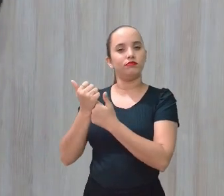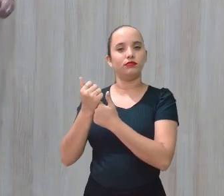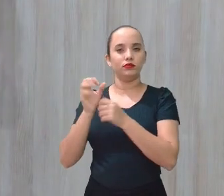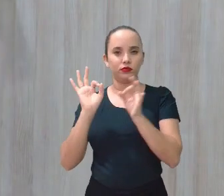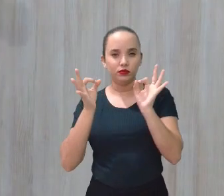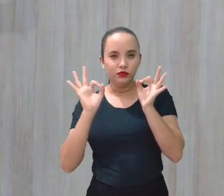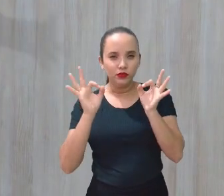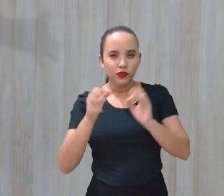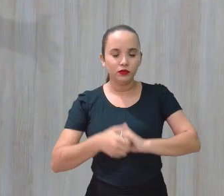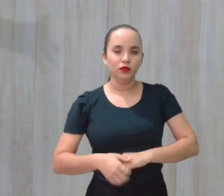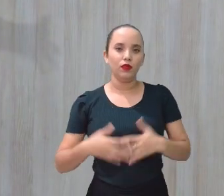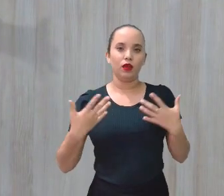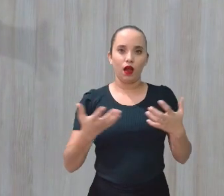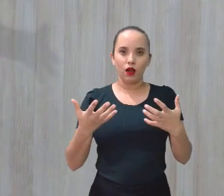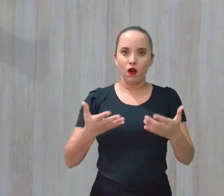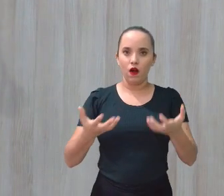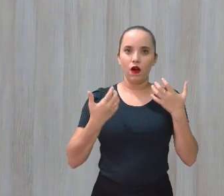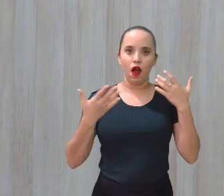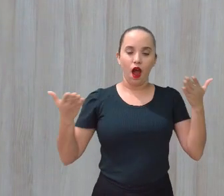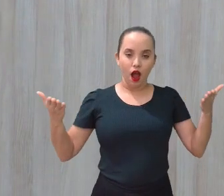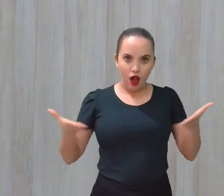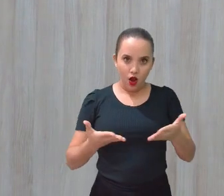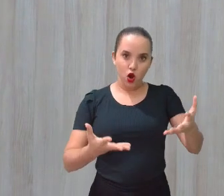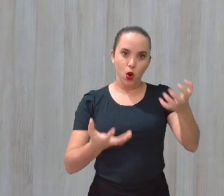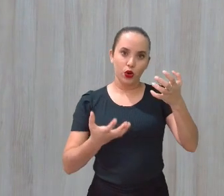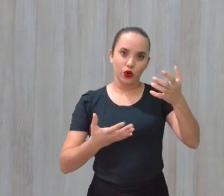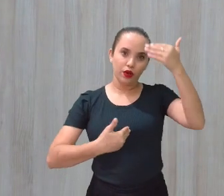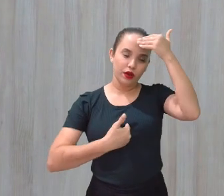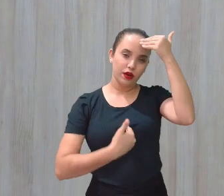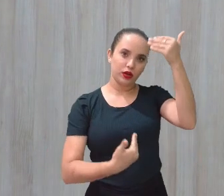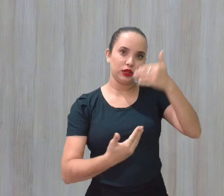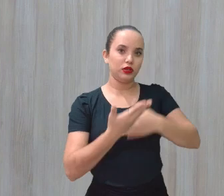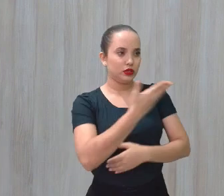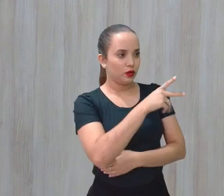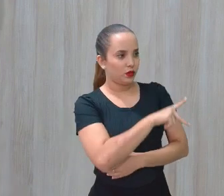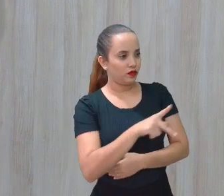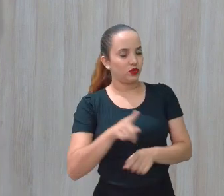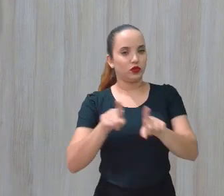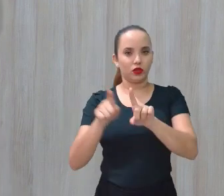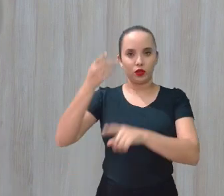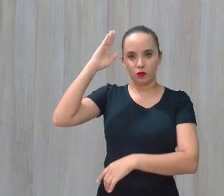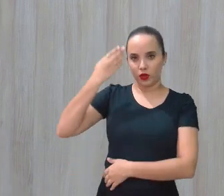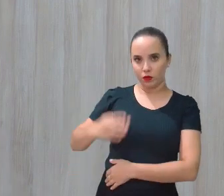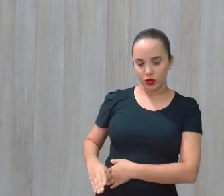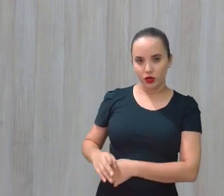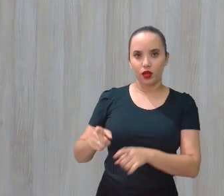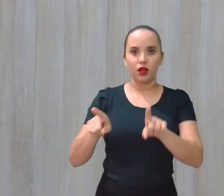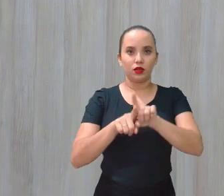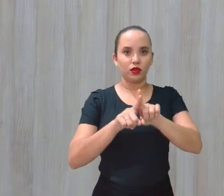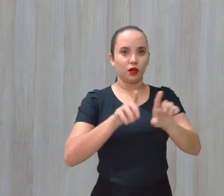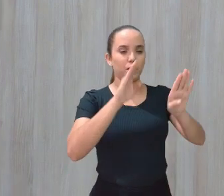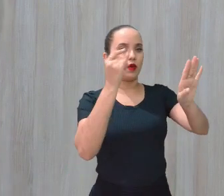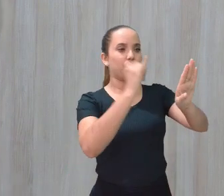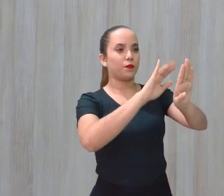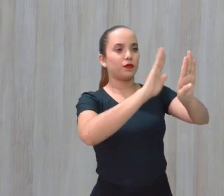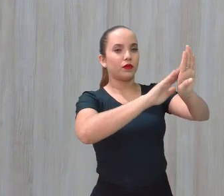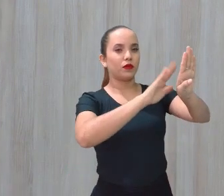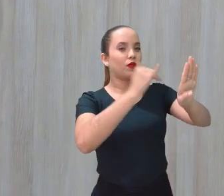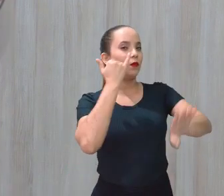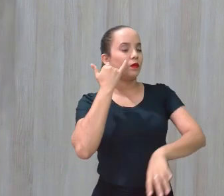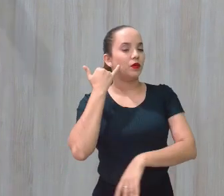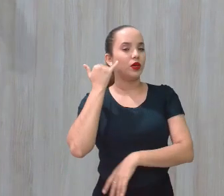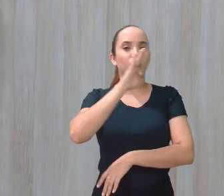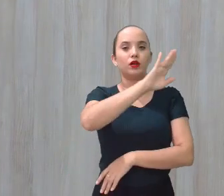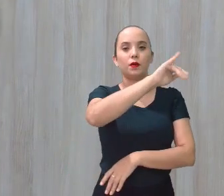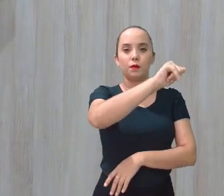certo? Vou agradecer aqui a professora Carol, a participação, a Brielle, que está aqui nos ajudando, Billy, Bia, muitíssimo